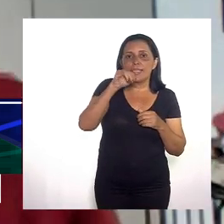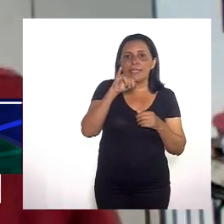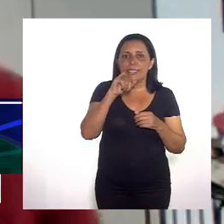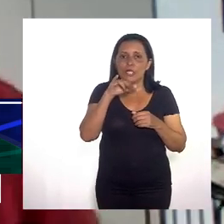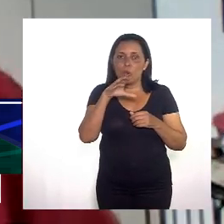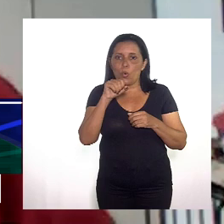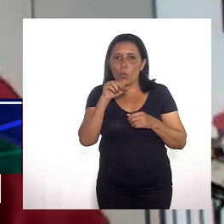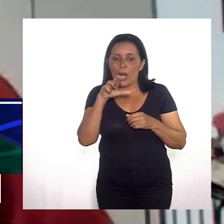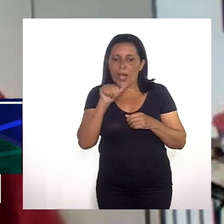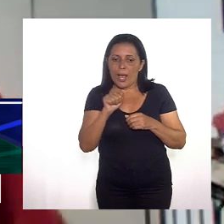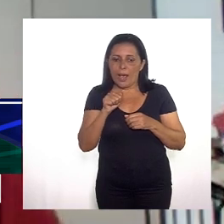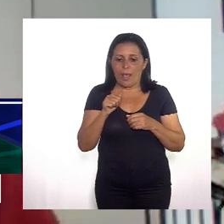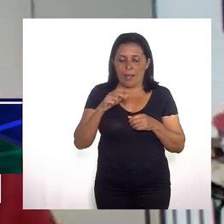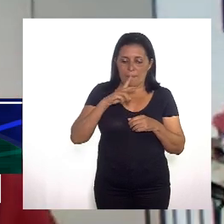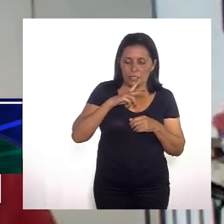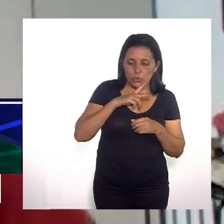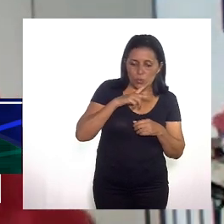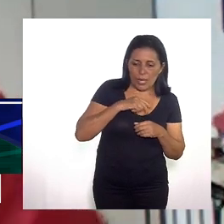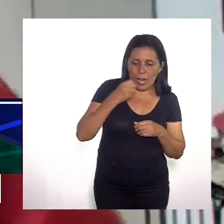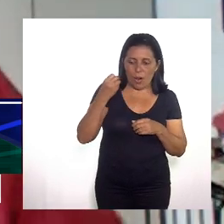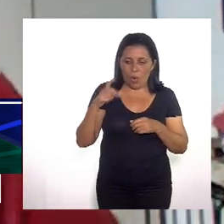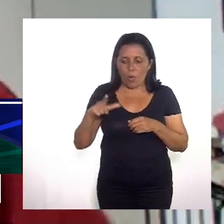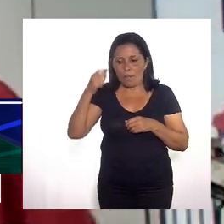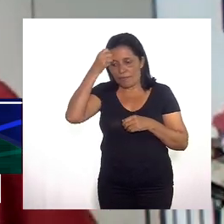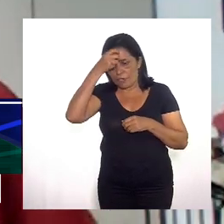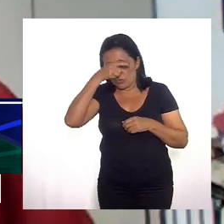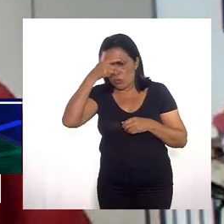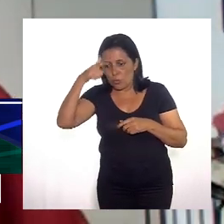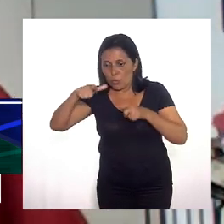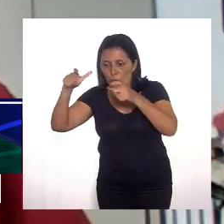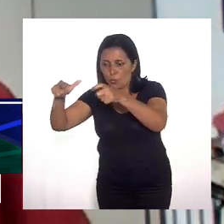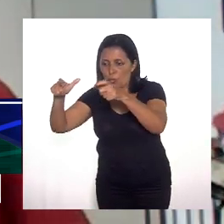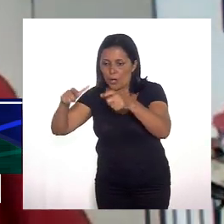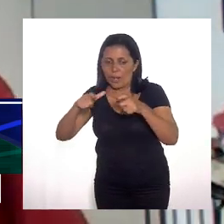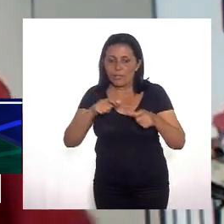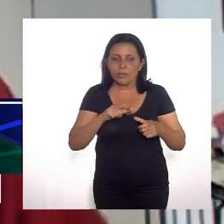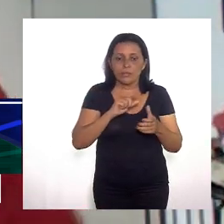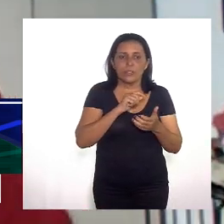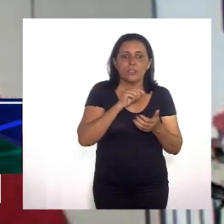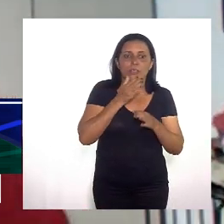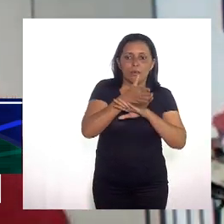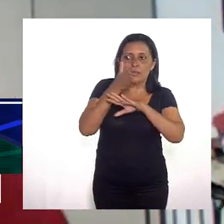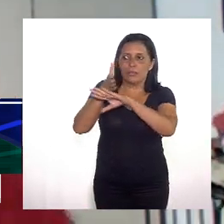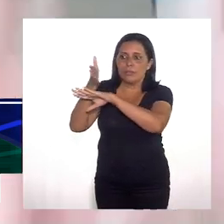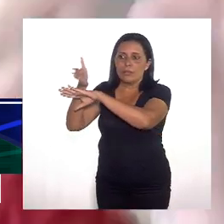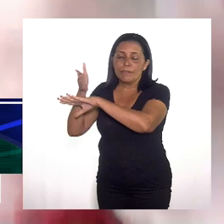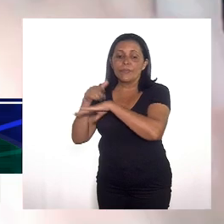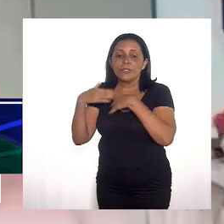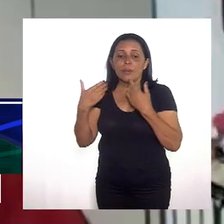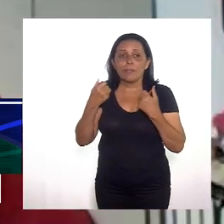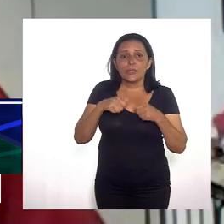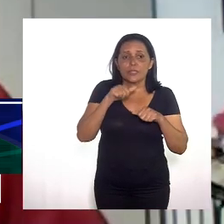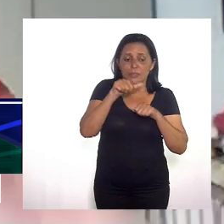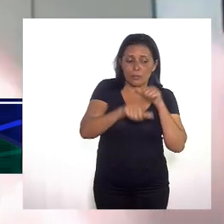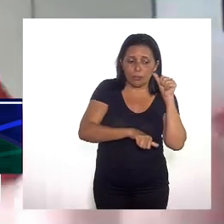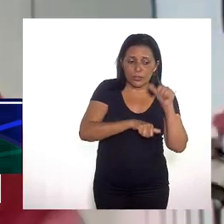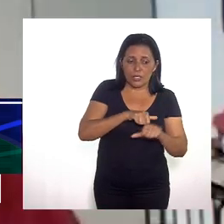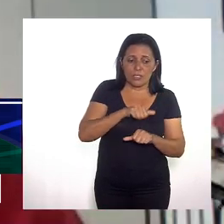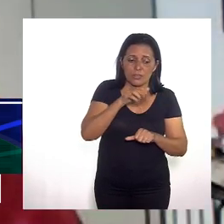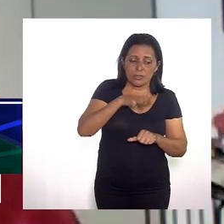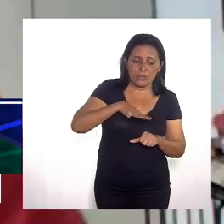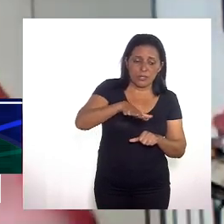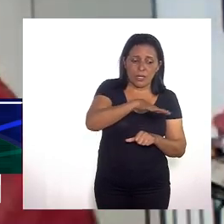privada. Ou o secretário estadual de educação coordena um processo como esse para que haja mudança na rede estadual, na